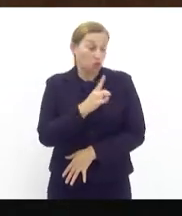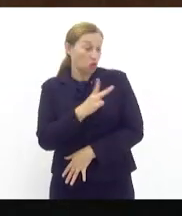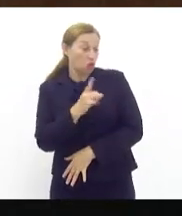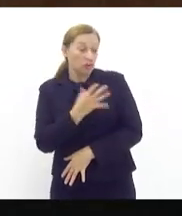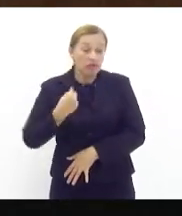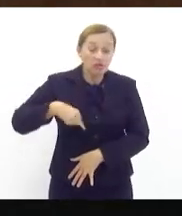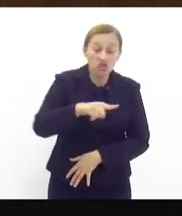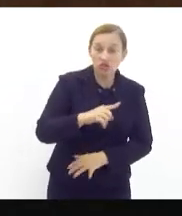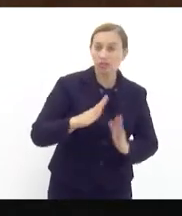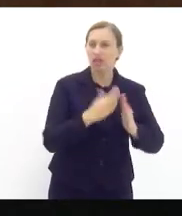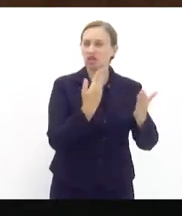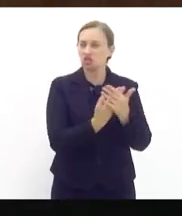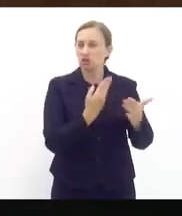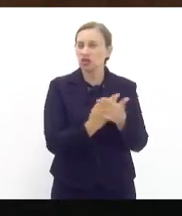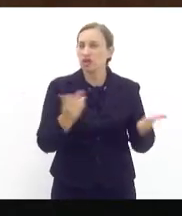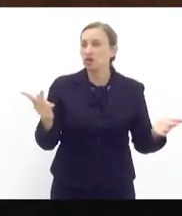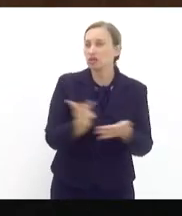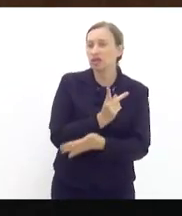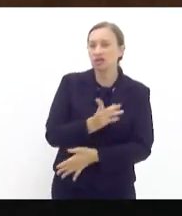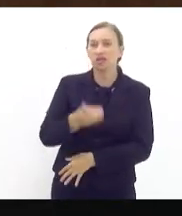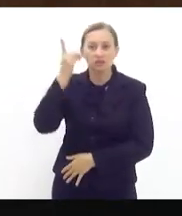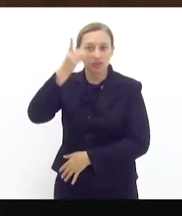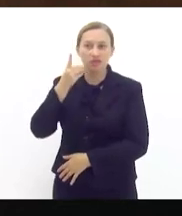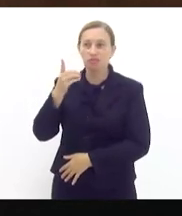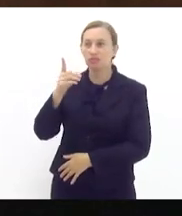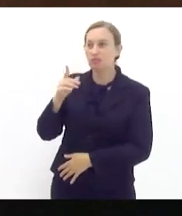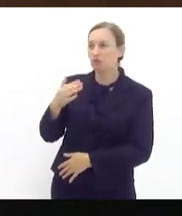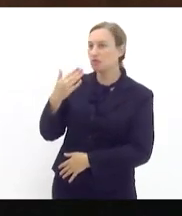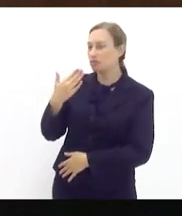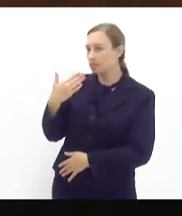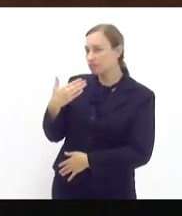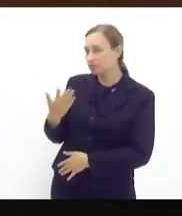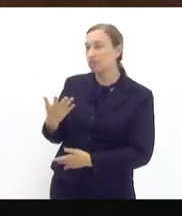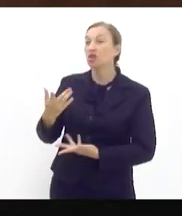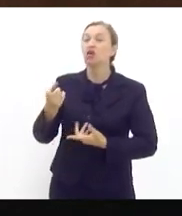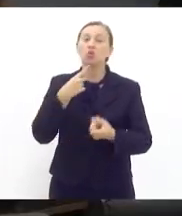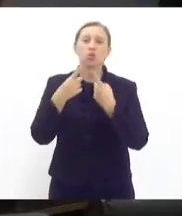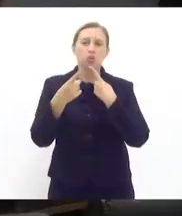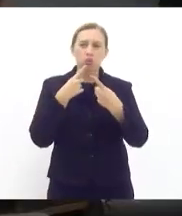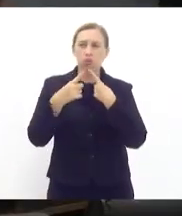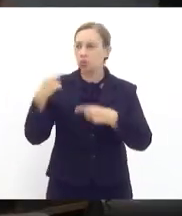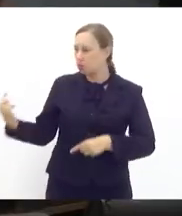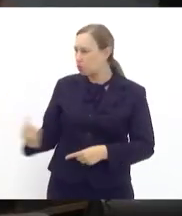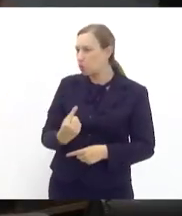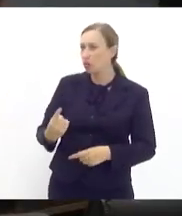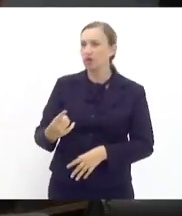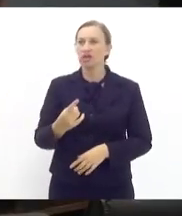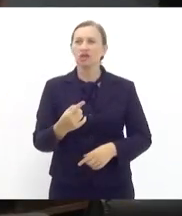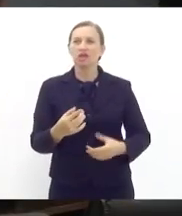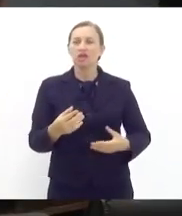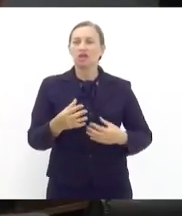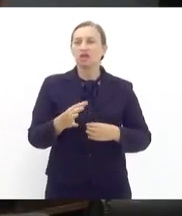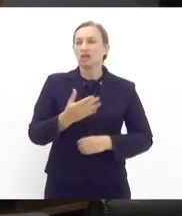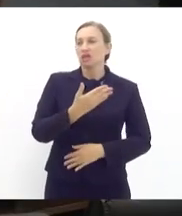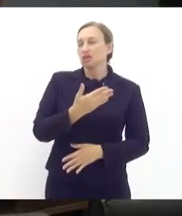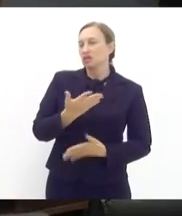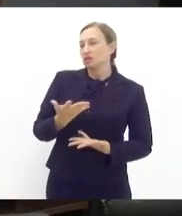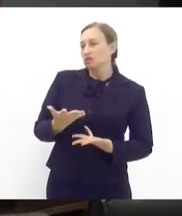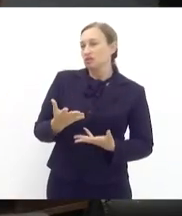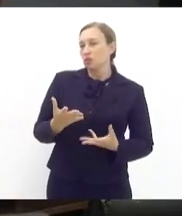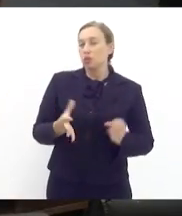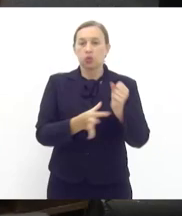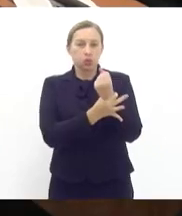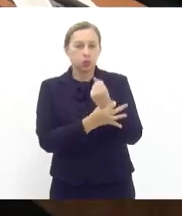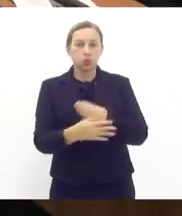ataques que acontecendo deputado permite uma parte deputado Paul Bell a gente quando vem discutir segurança seja em qualquer âmbito na